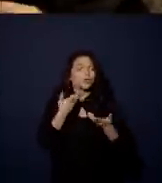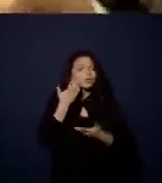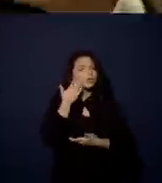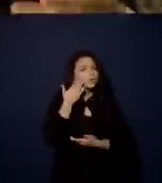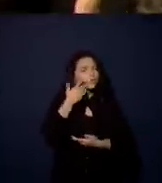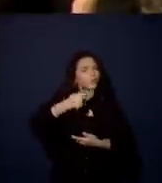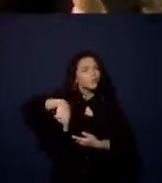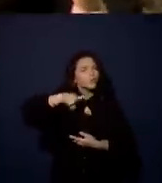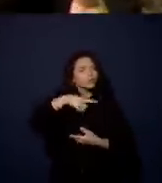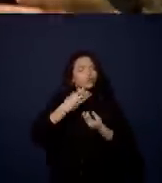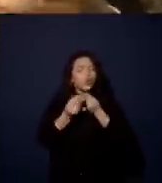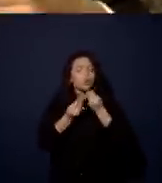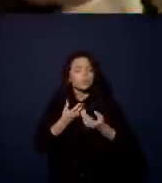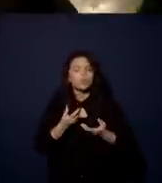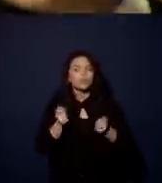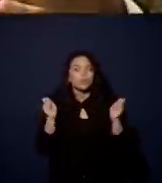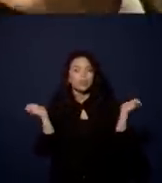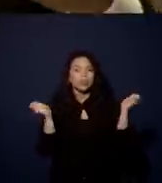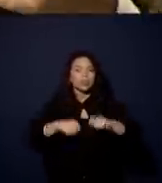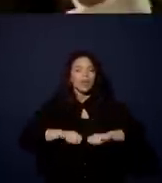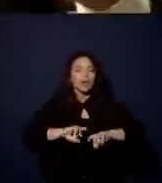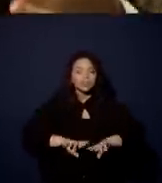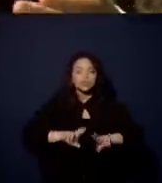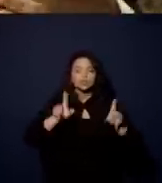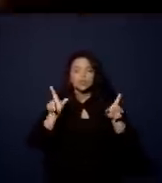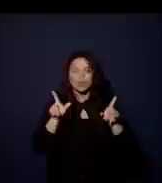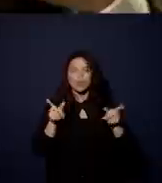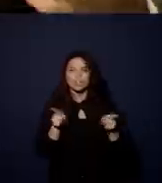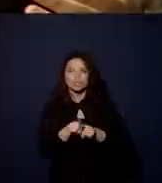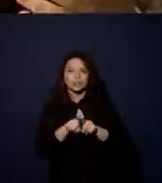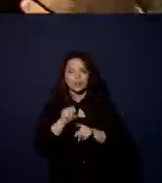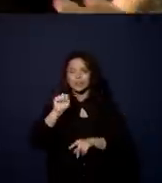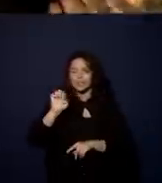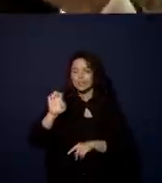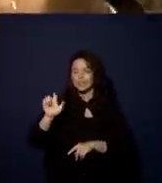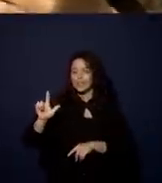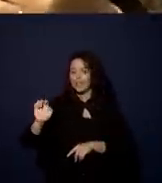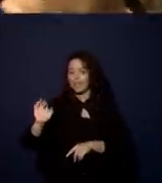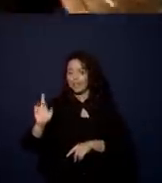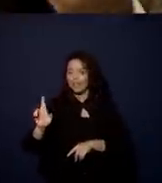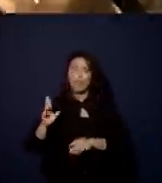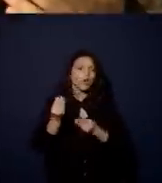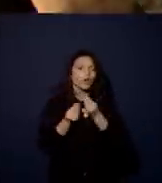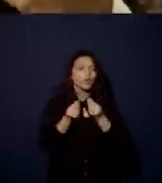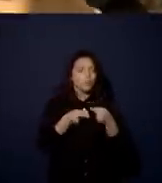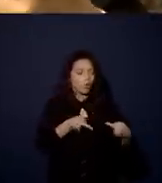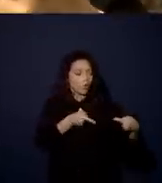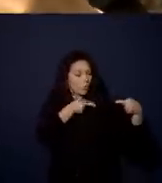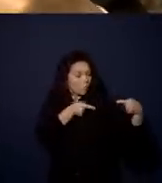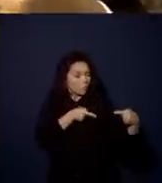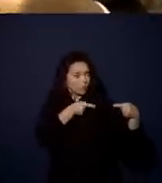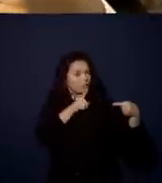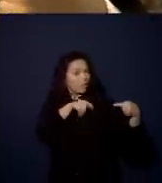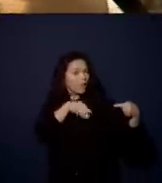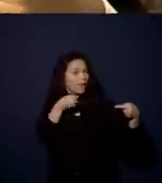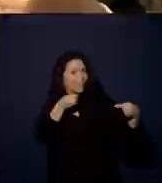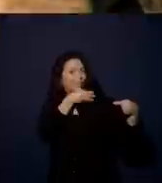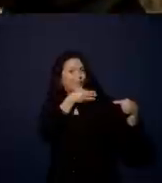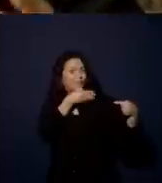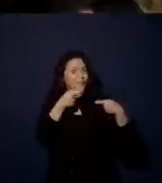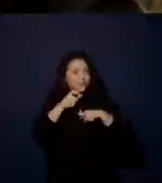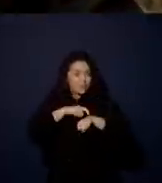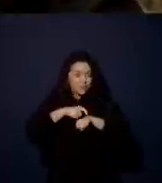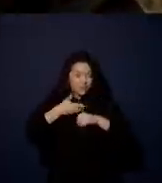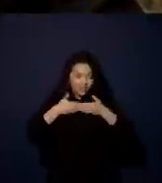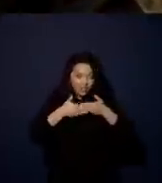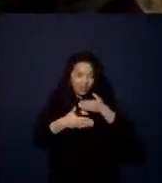como se diferenciar tanto para o comprador quanto para o Seller né porque essa talvez é uma competição mais nova né que a gente começou a ver